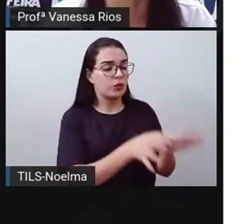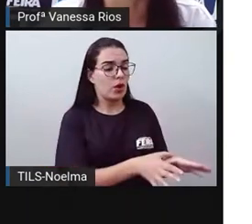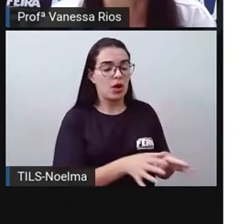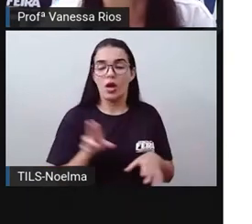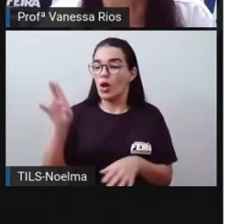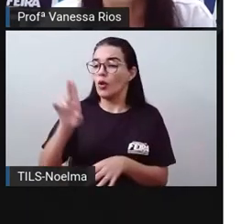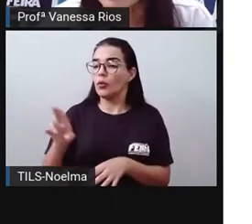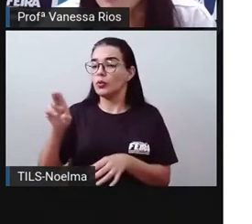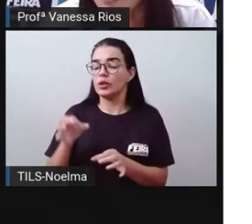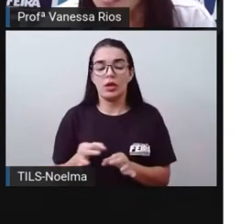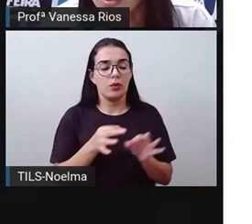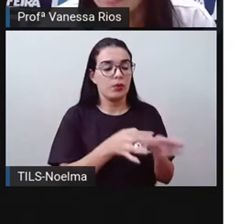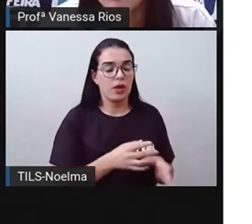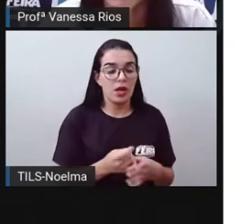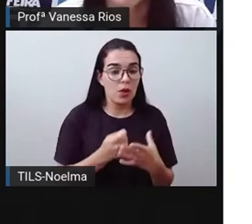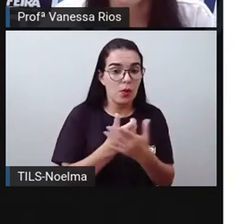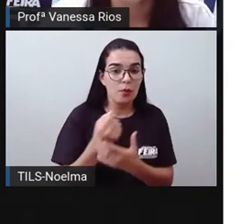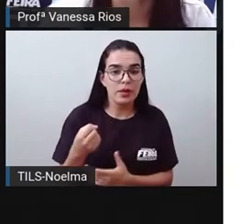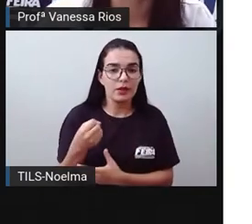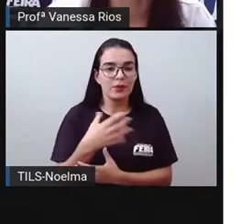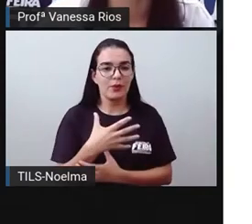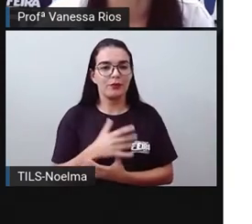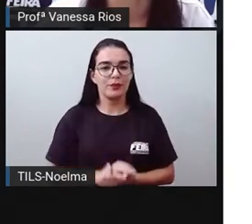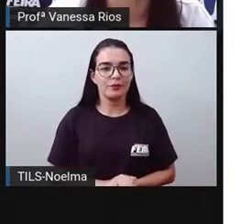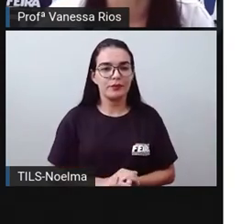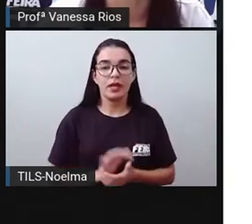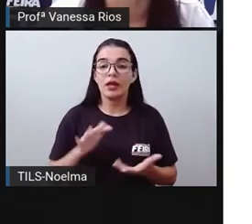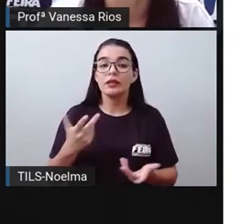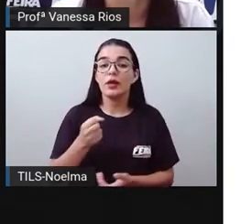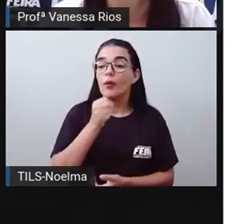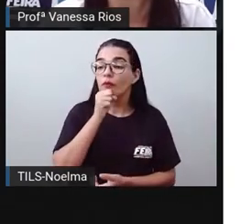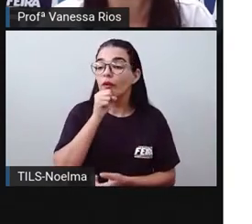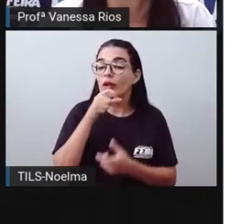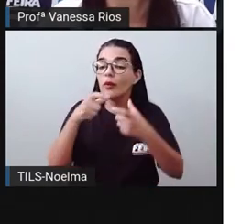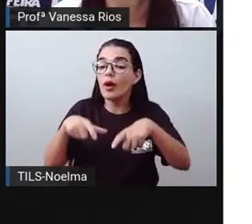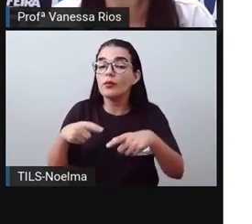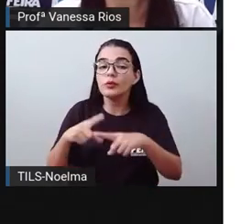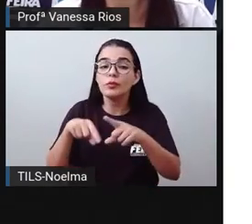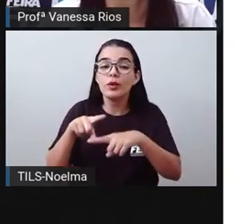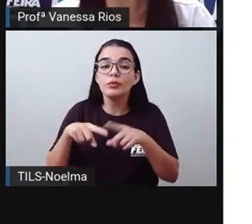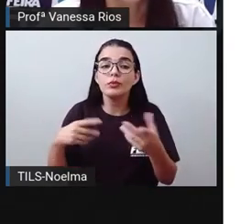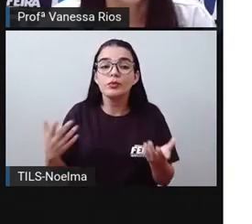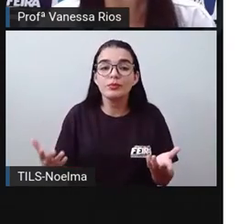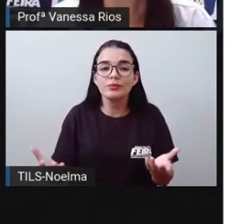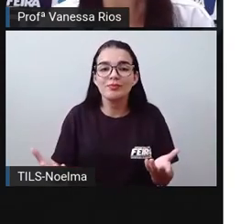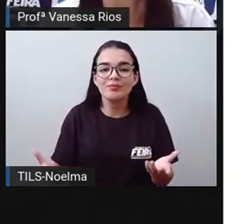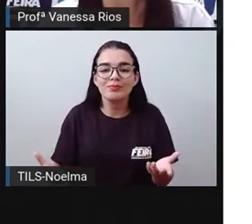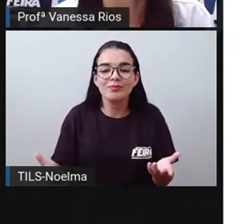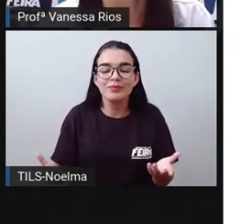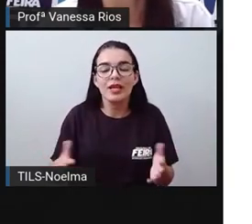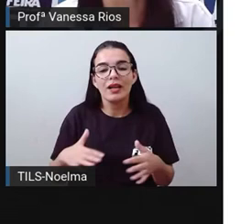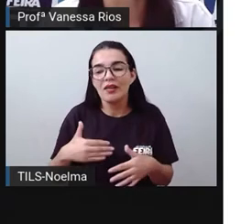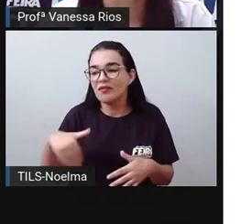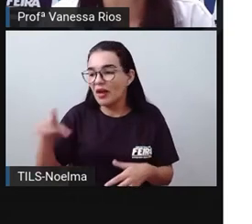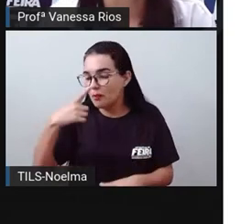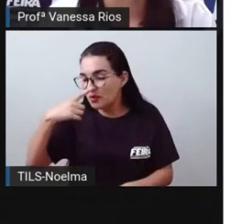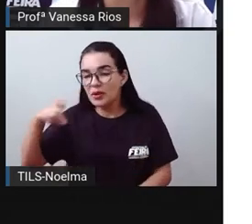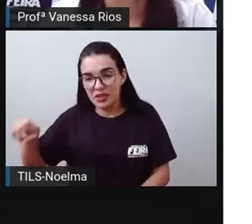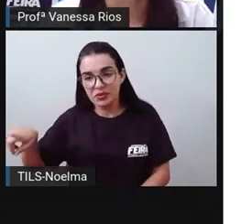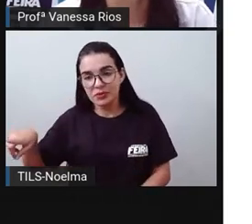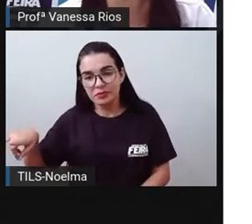aí o velho vai para onde? Não é? O velho vai ao lixo, né? O velho vai